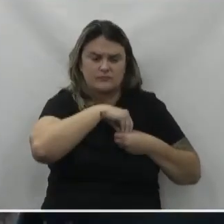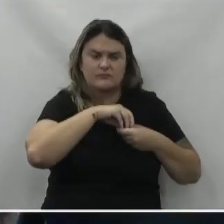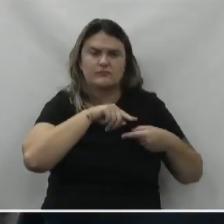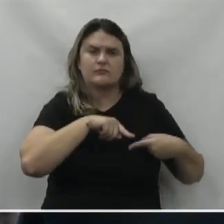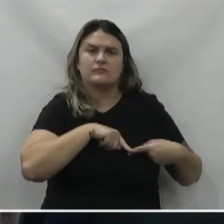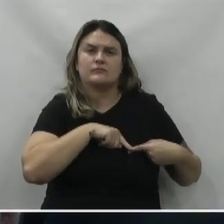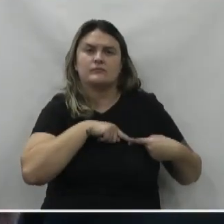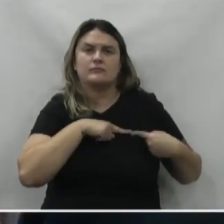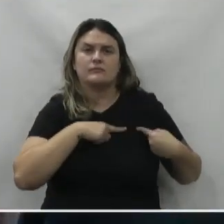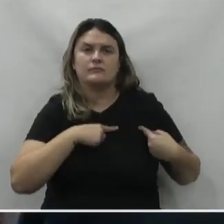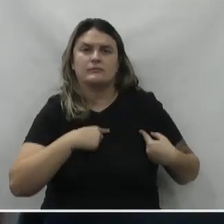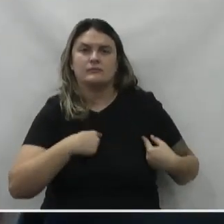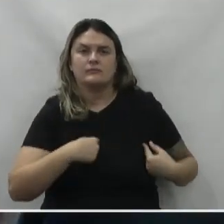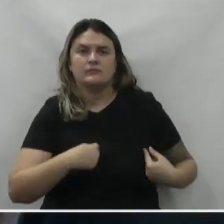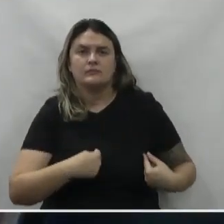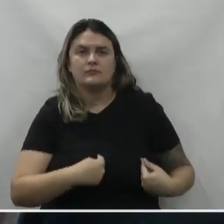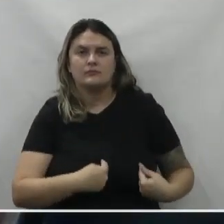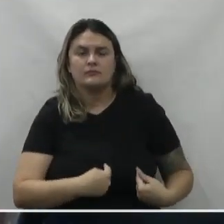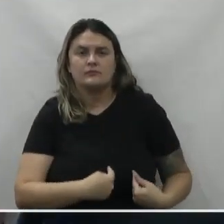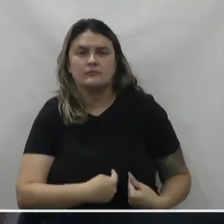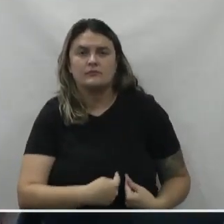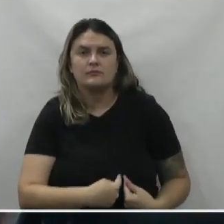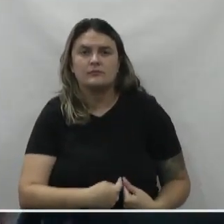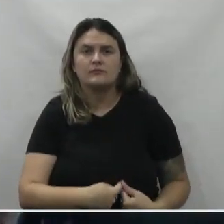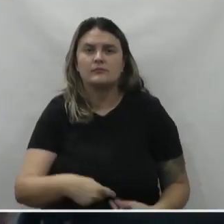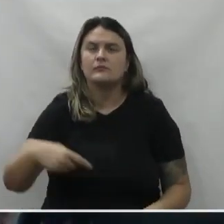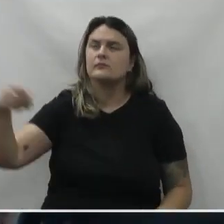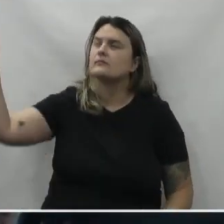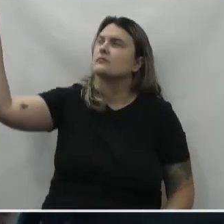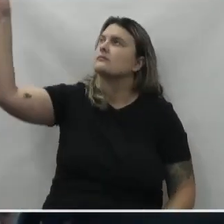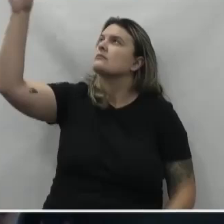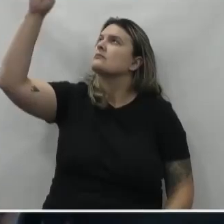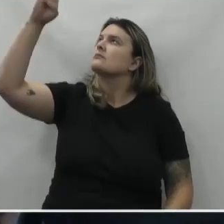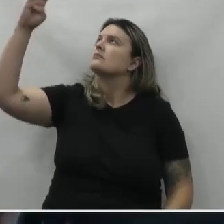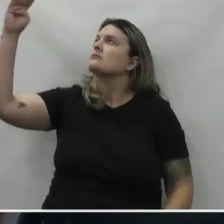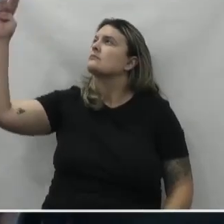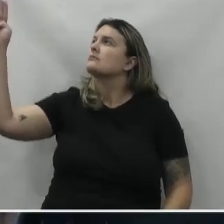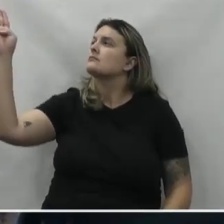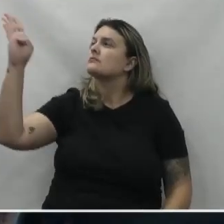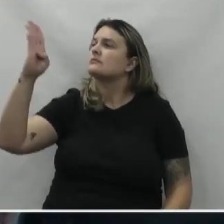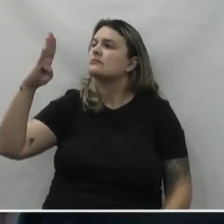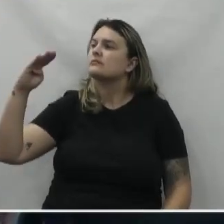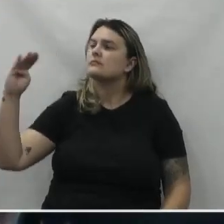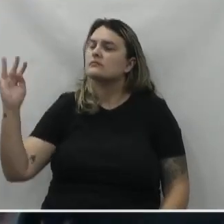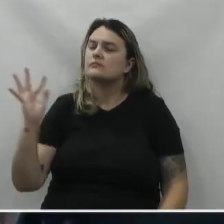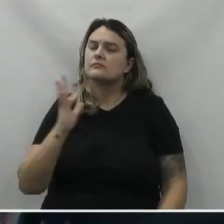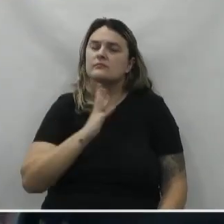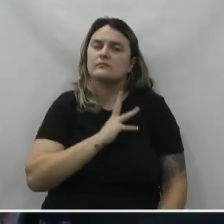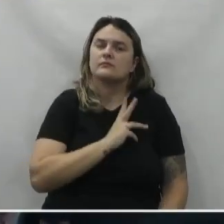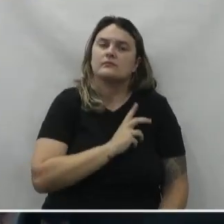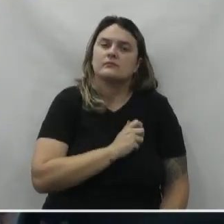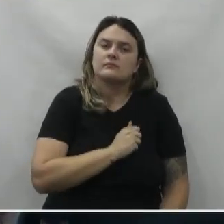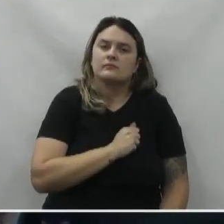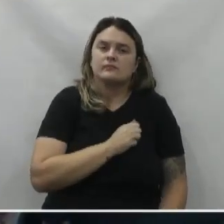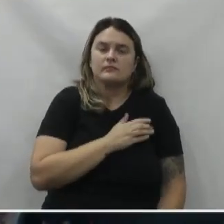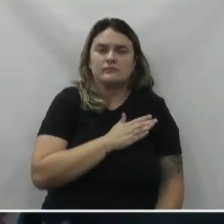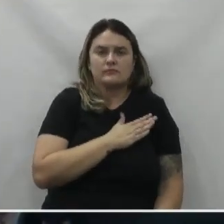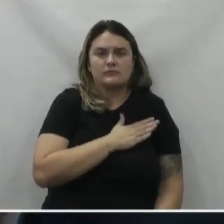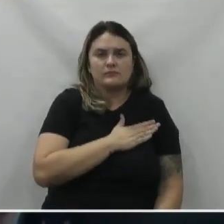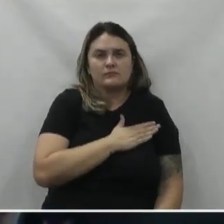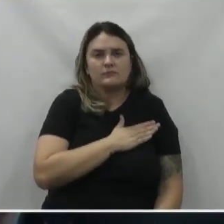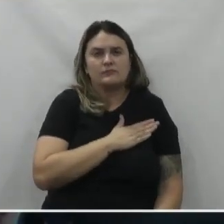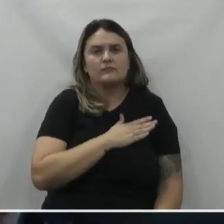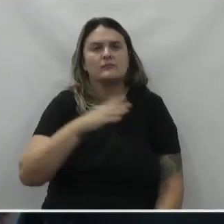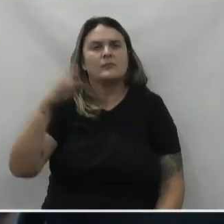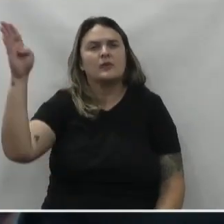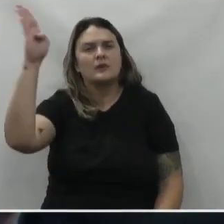mais vida, nossa vida no teu seio mais amores. Ó pátria amada,